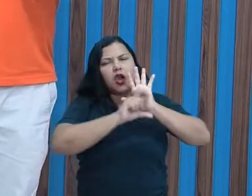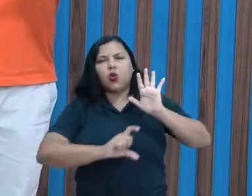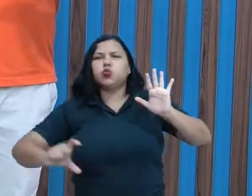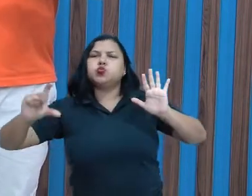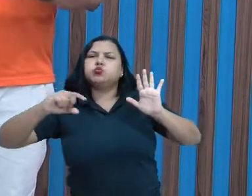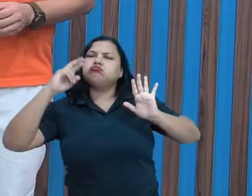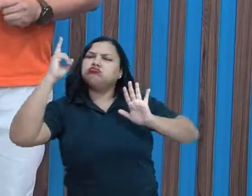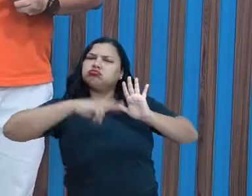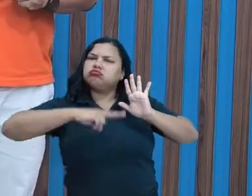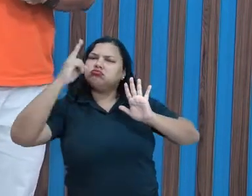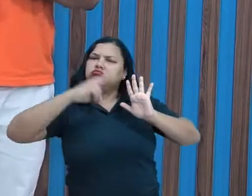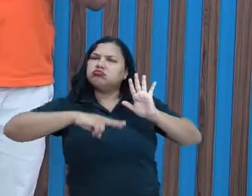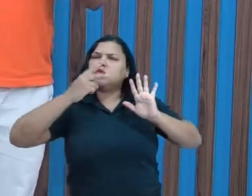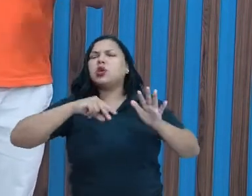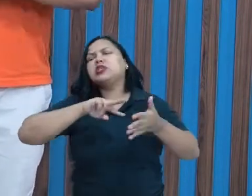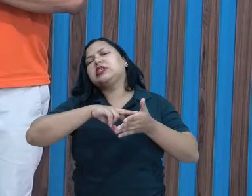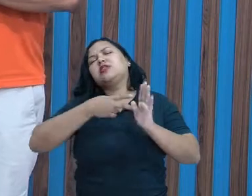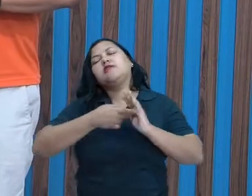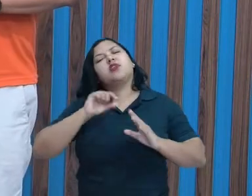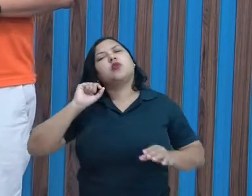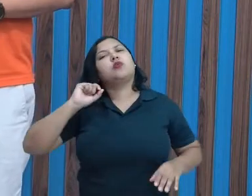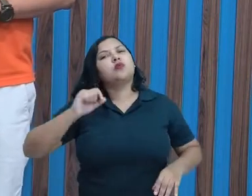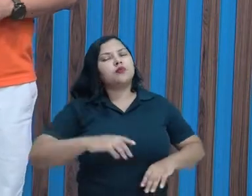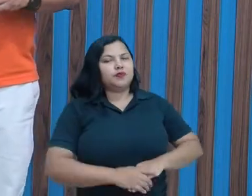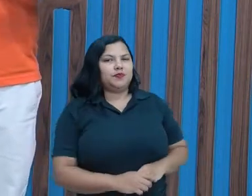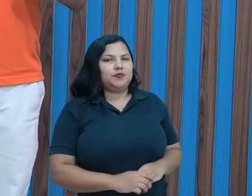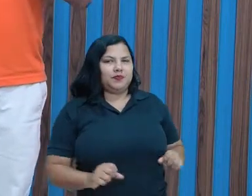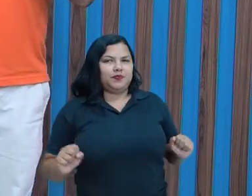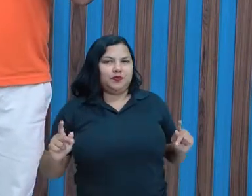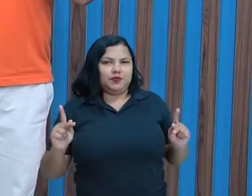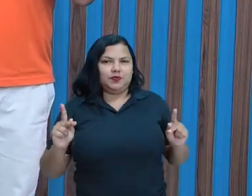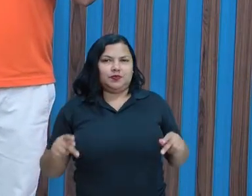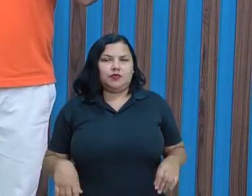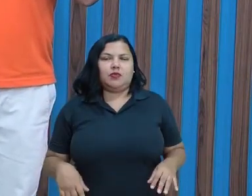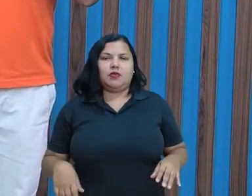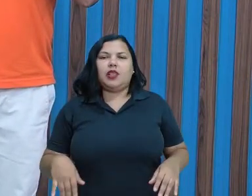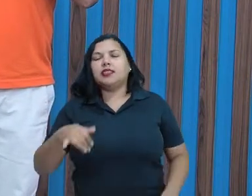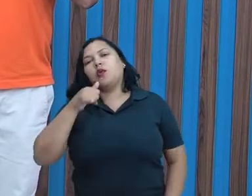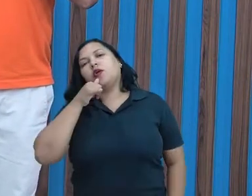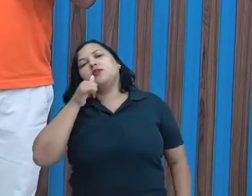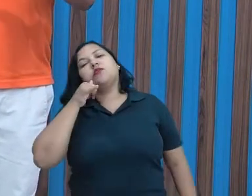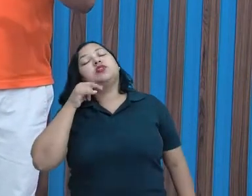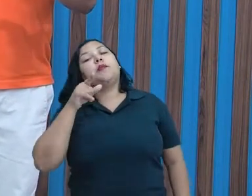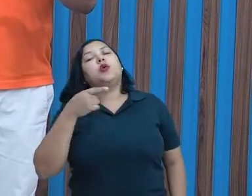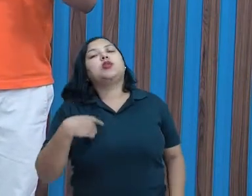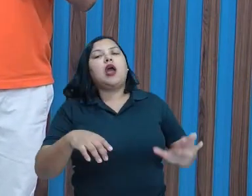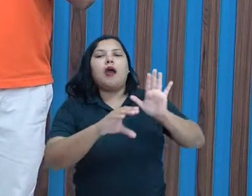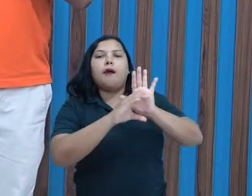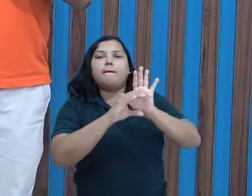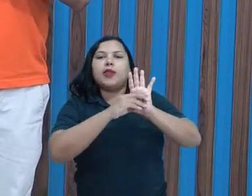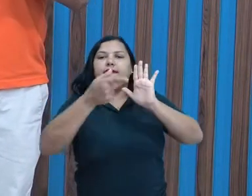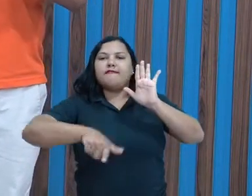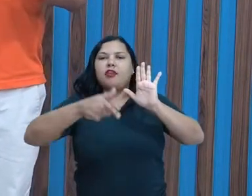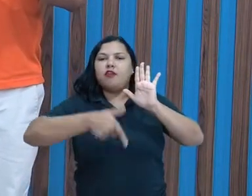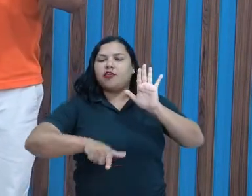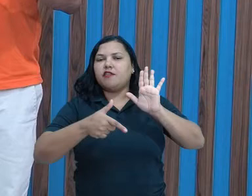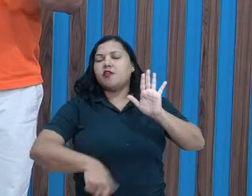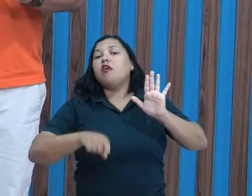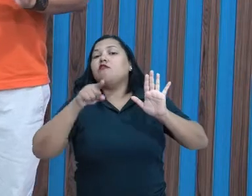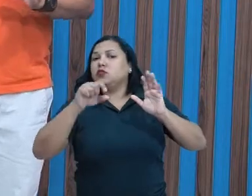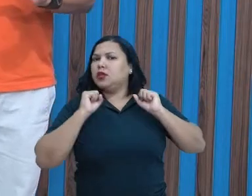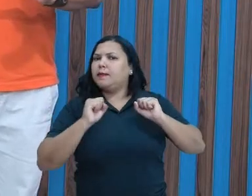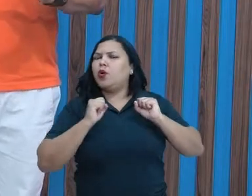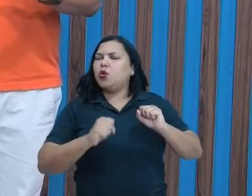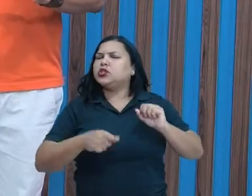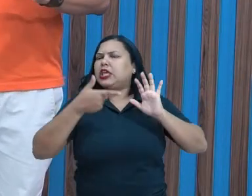o que aquela palavra vai significar em outras situações. Pega o refrão da música, estuda o refrão da música, que é a